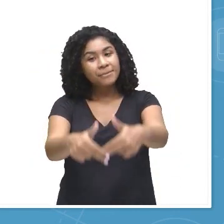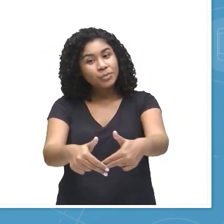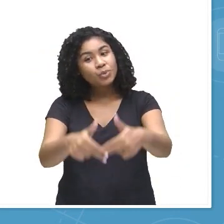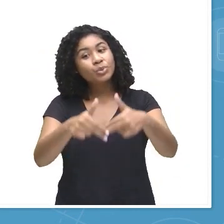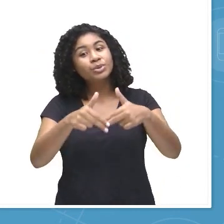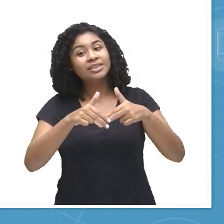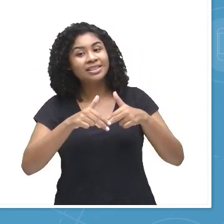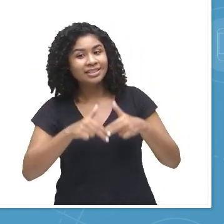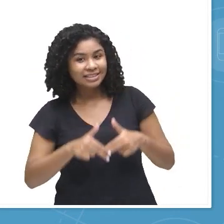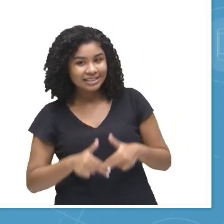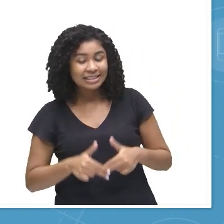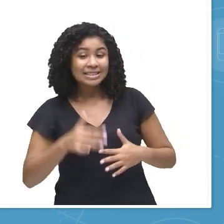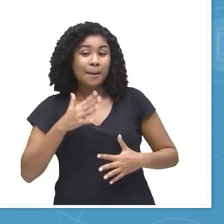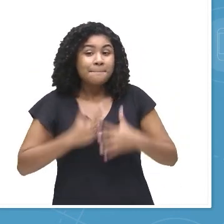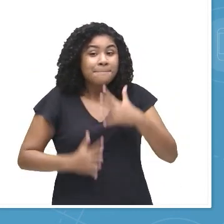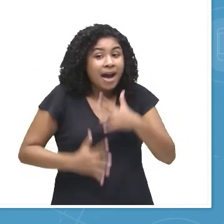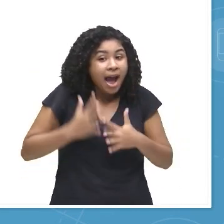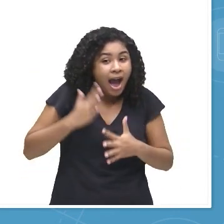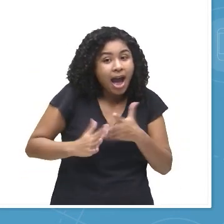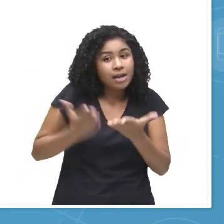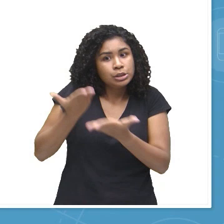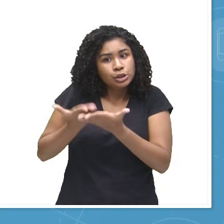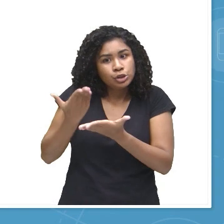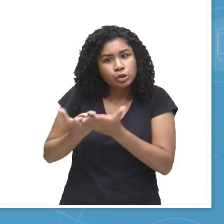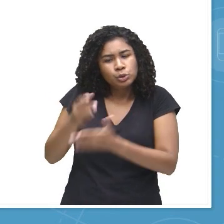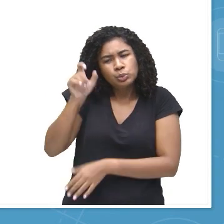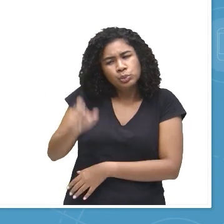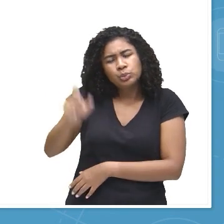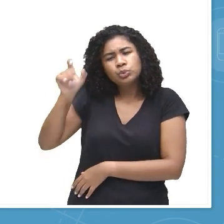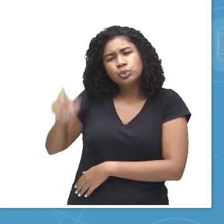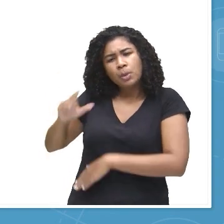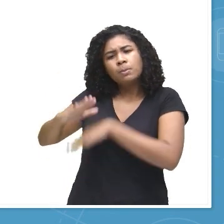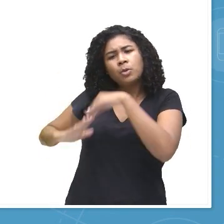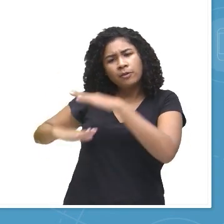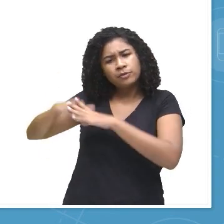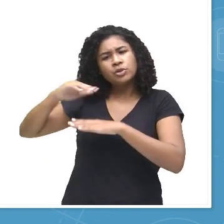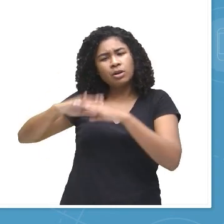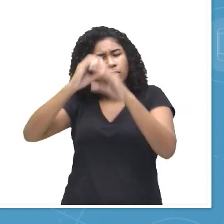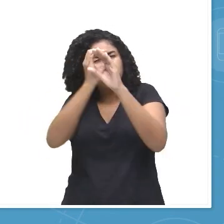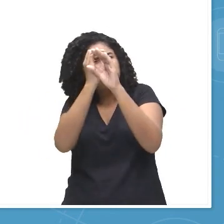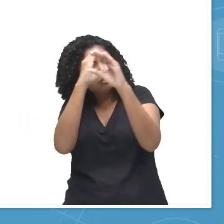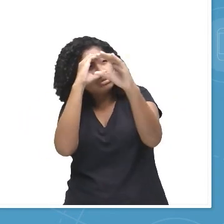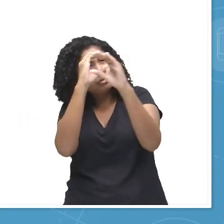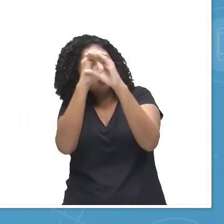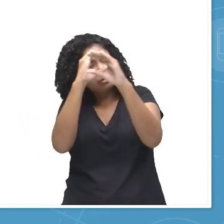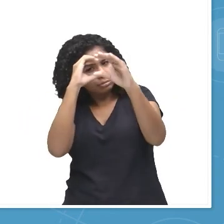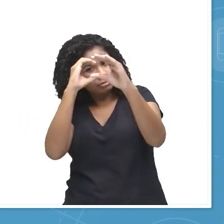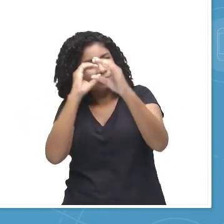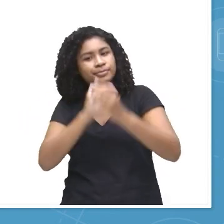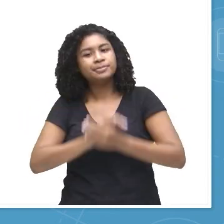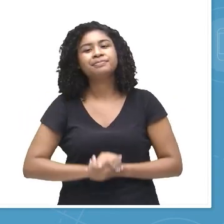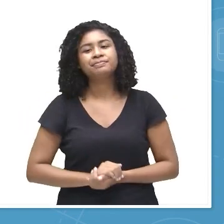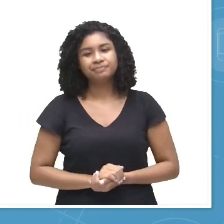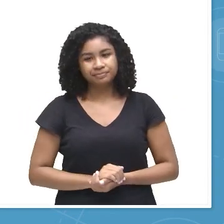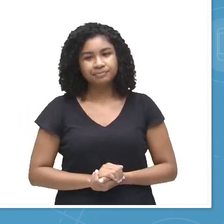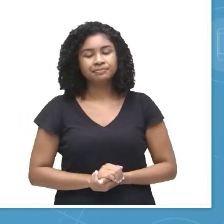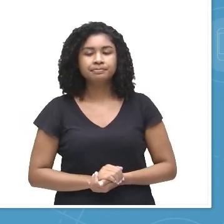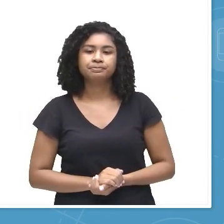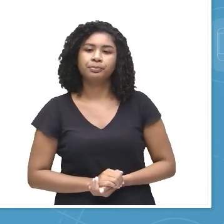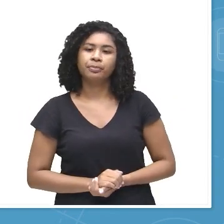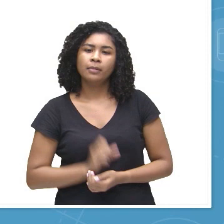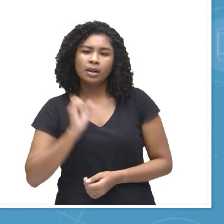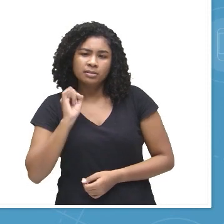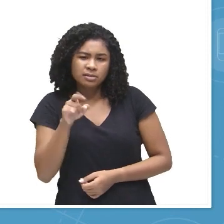vai afetar, de alguma maneira, a forma deles observarem o céu, né? Quando a gente vai lá para o interior, a